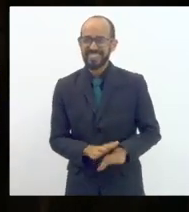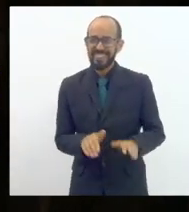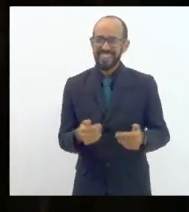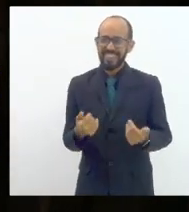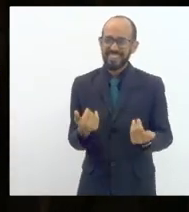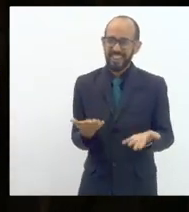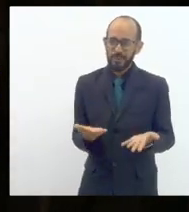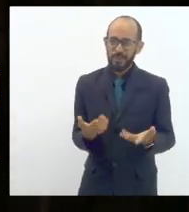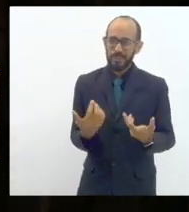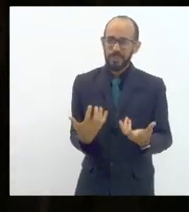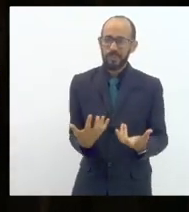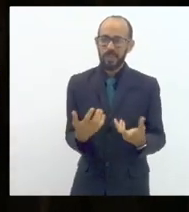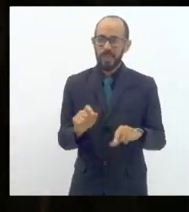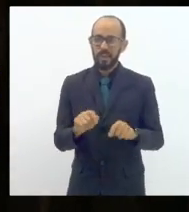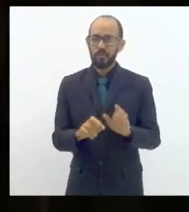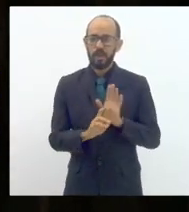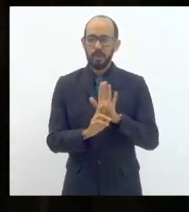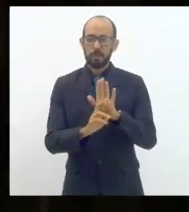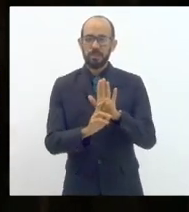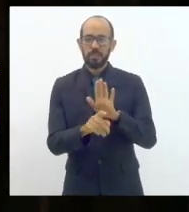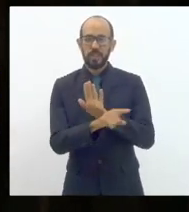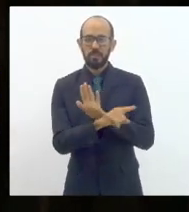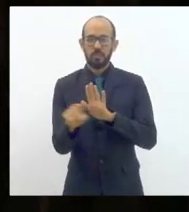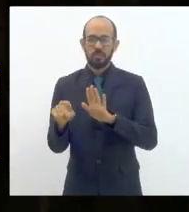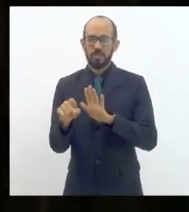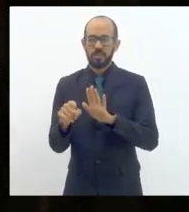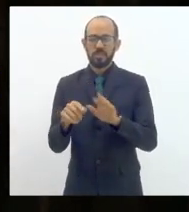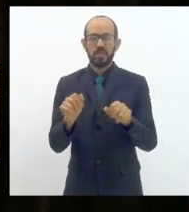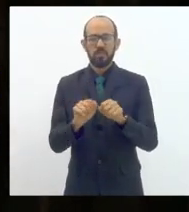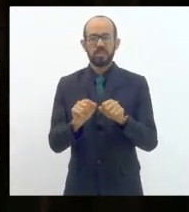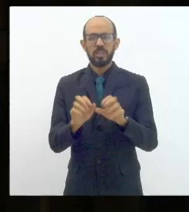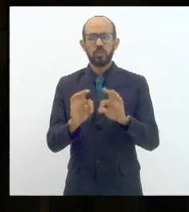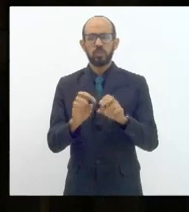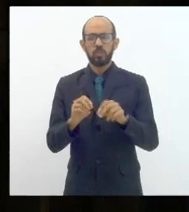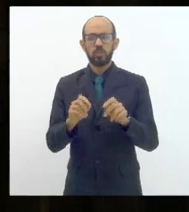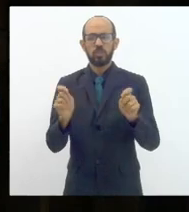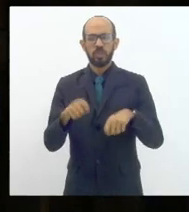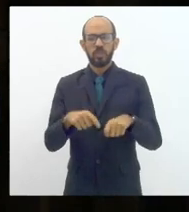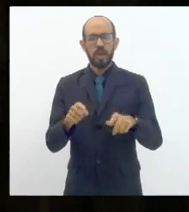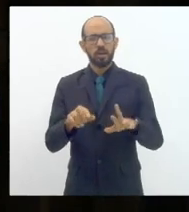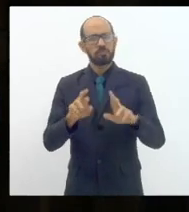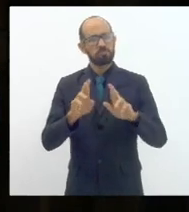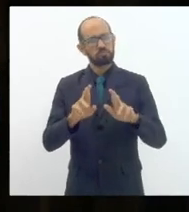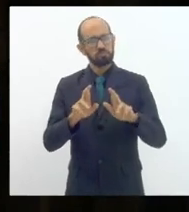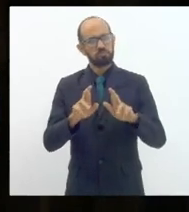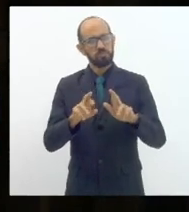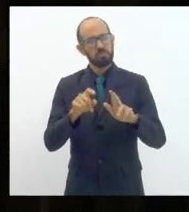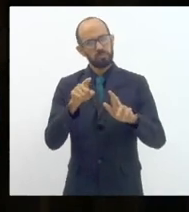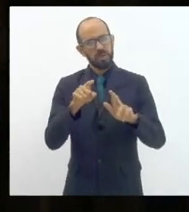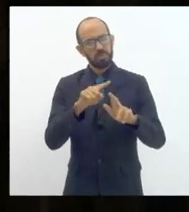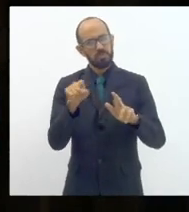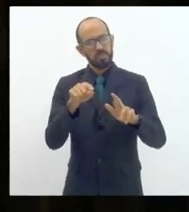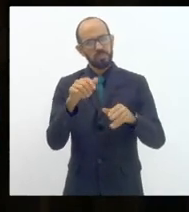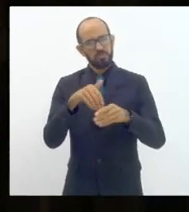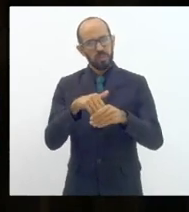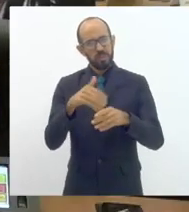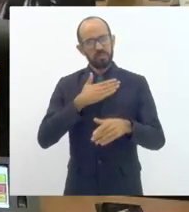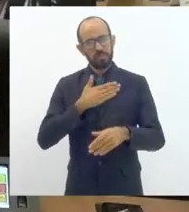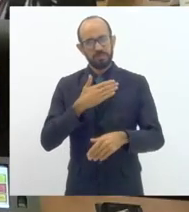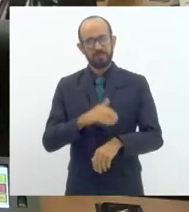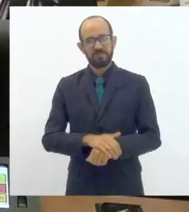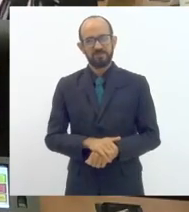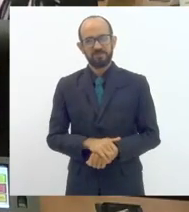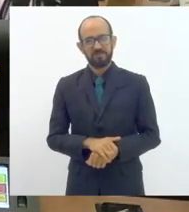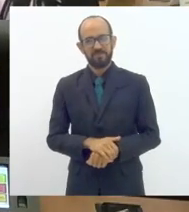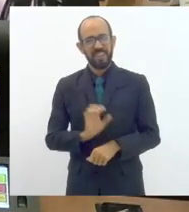Enfim, eu quero dar o máximo pra representar vocês, fazer tudo o que eu posso, e eu conto com vocês pra conseguir esses votos.